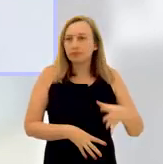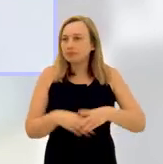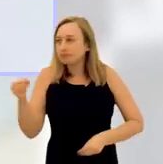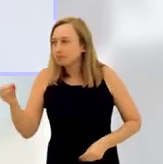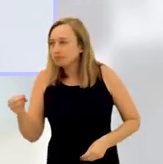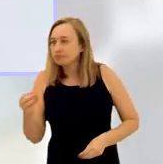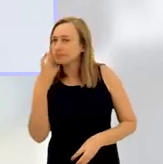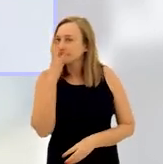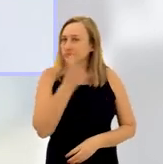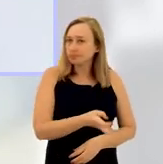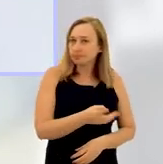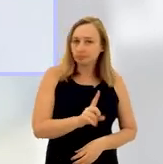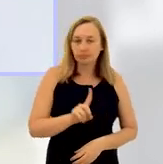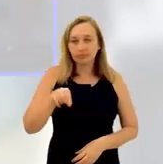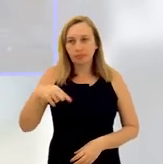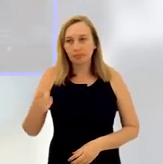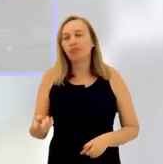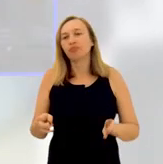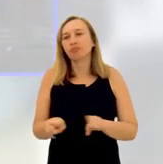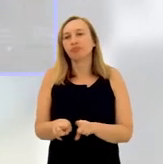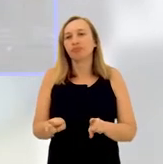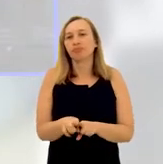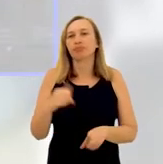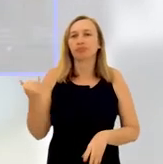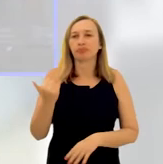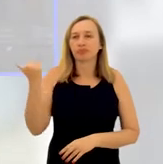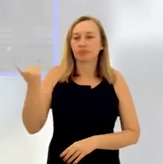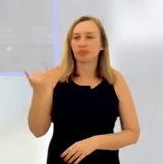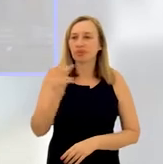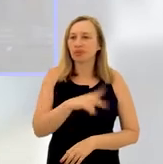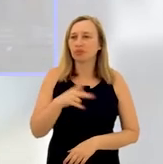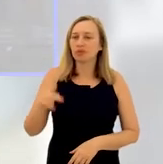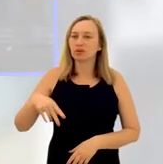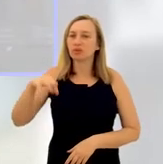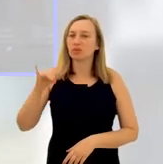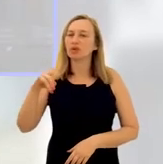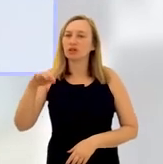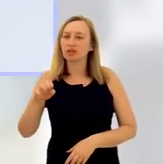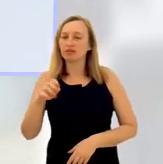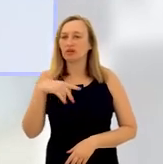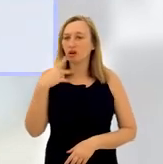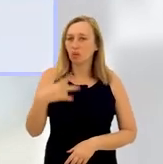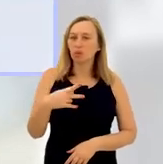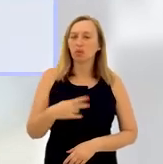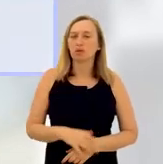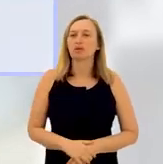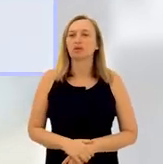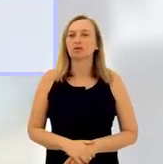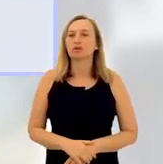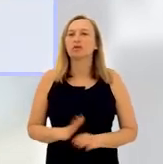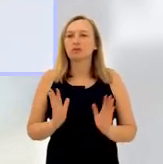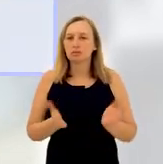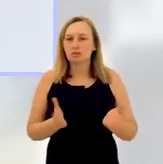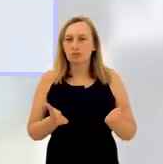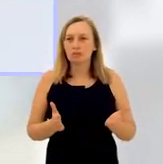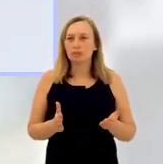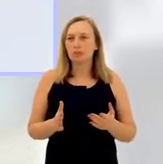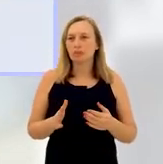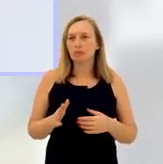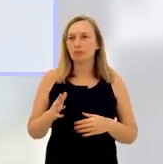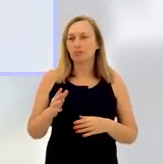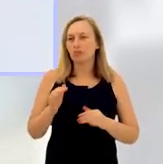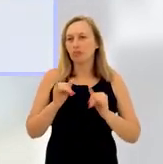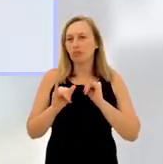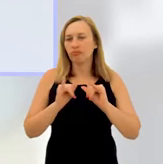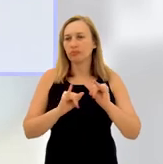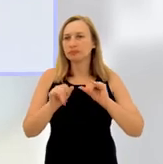daquela situação para fazer uma denúncia. Um outro ponto super importante que a professora Oni tocou e que hoje mesmo a gente